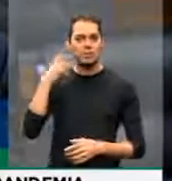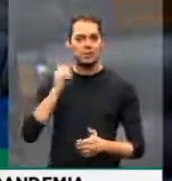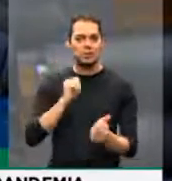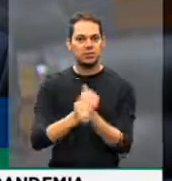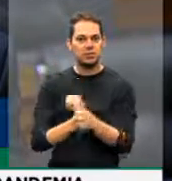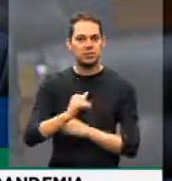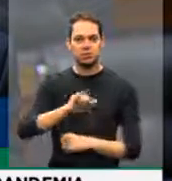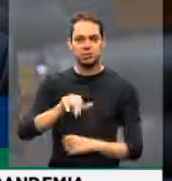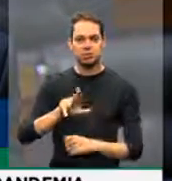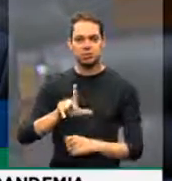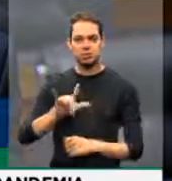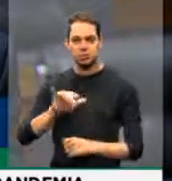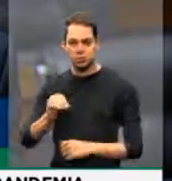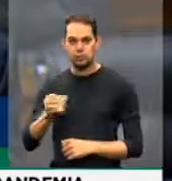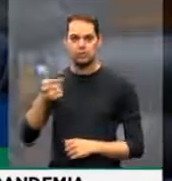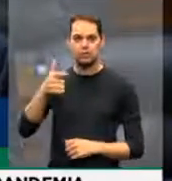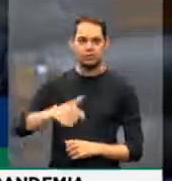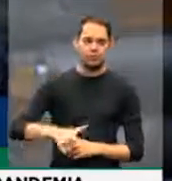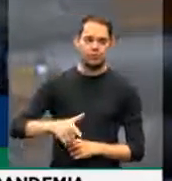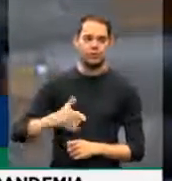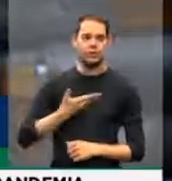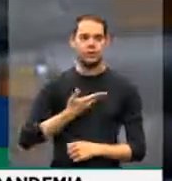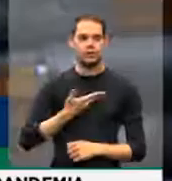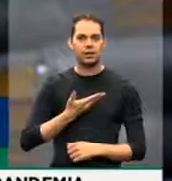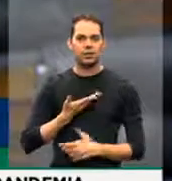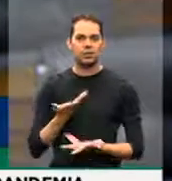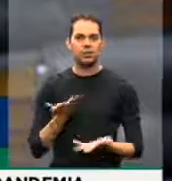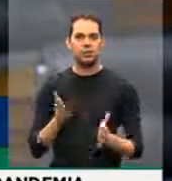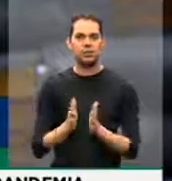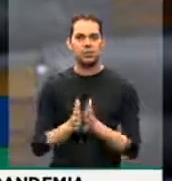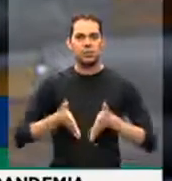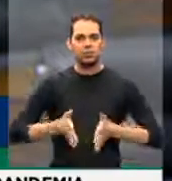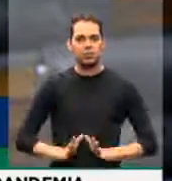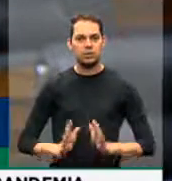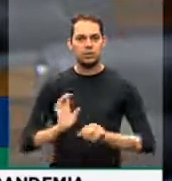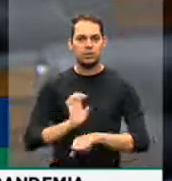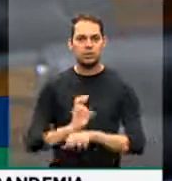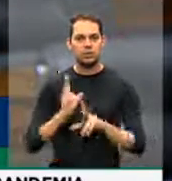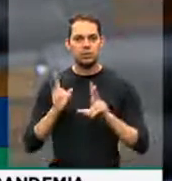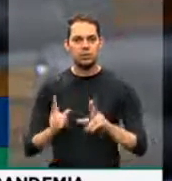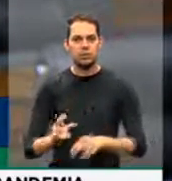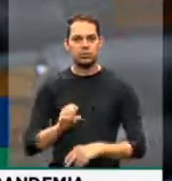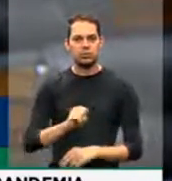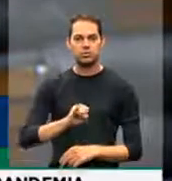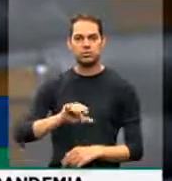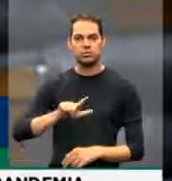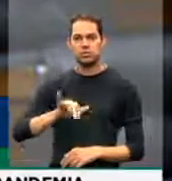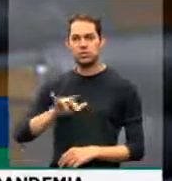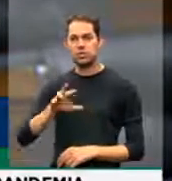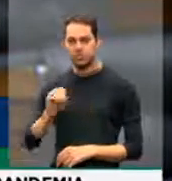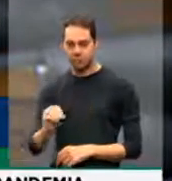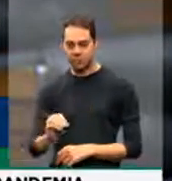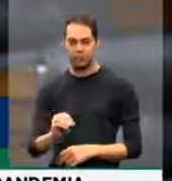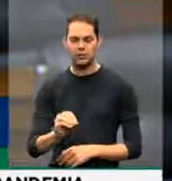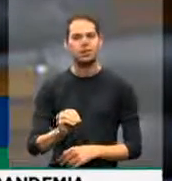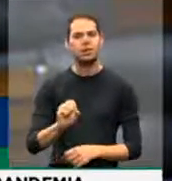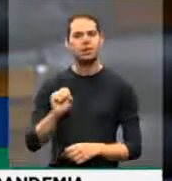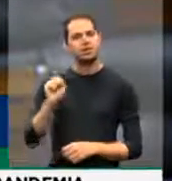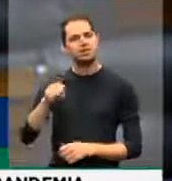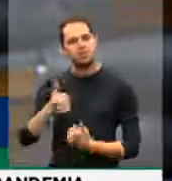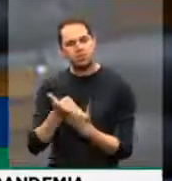querido conterrâneo, deputado Silvio Costa Filho. Obrigado a todos. Sim ao esporte, sim à